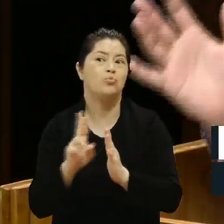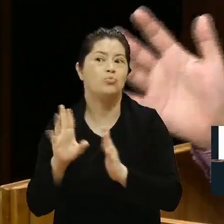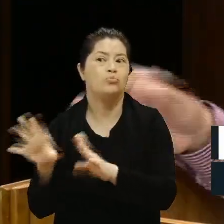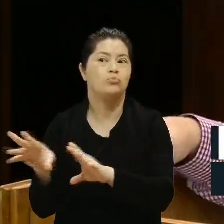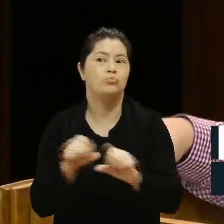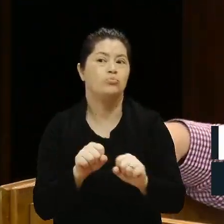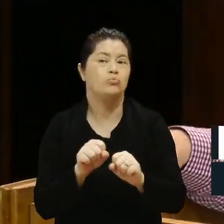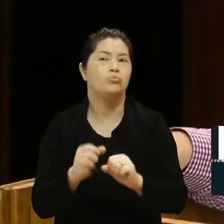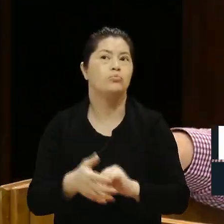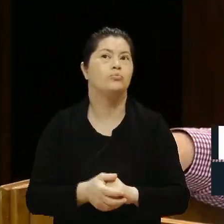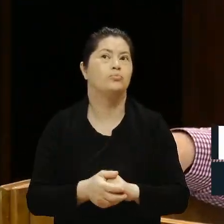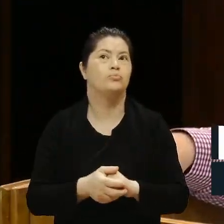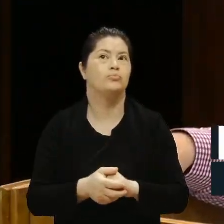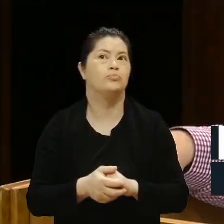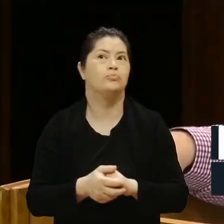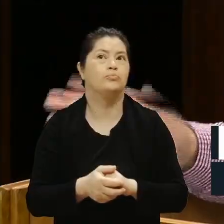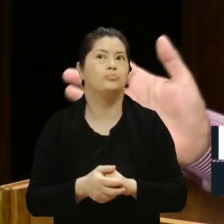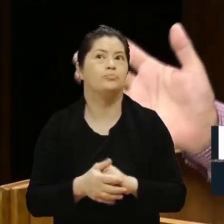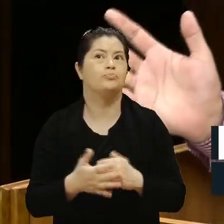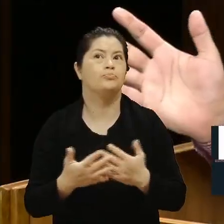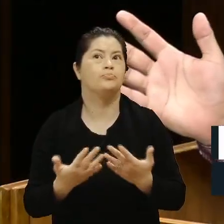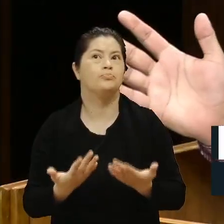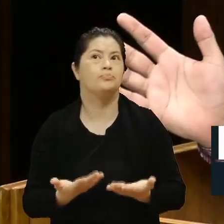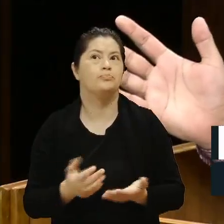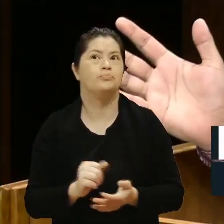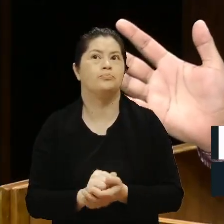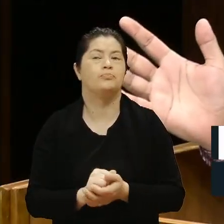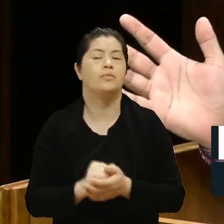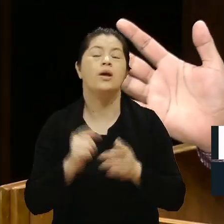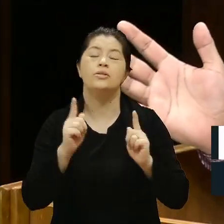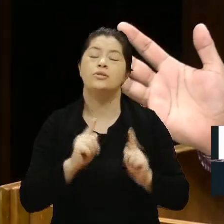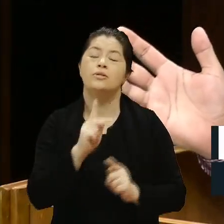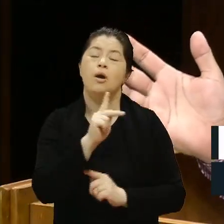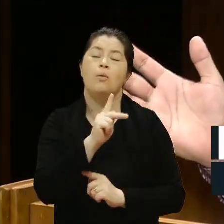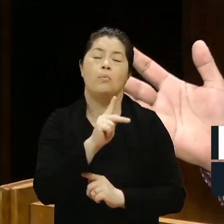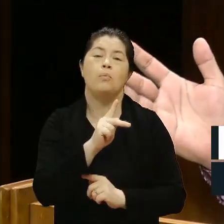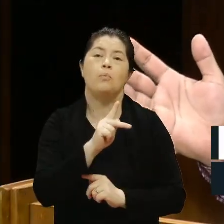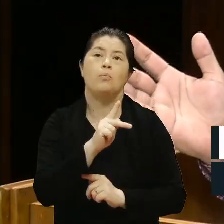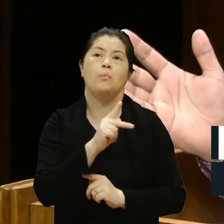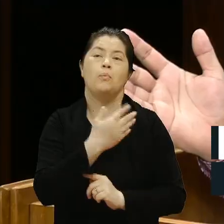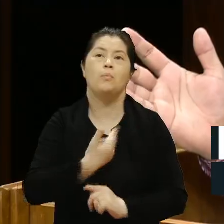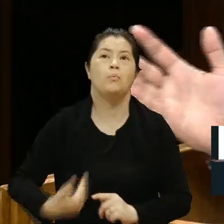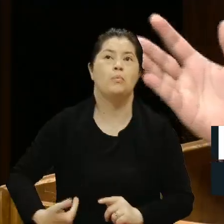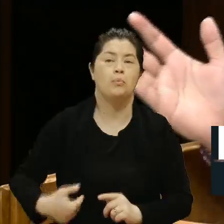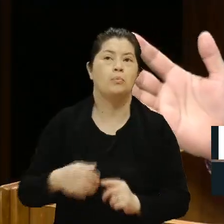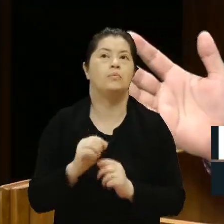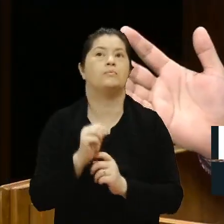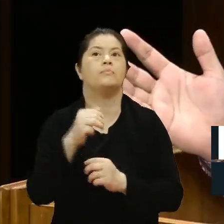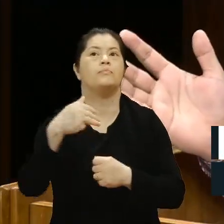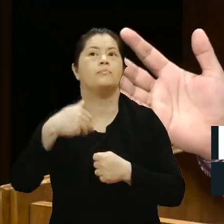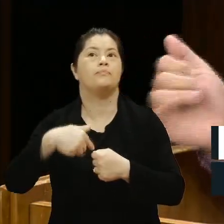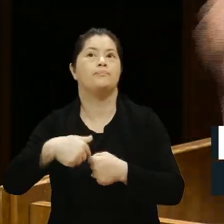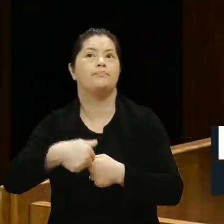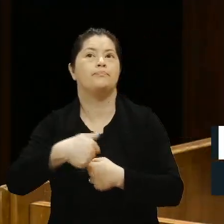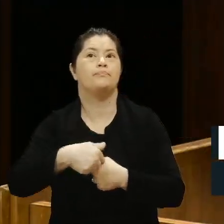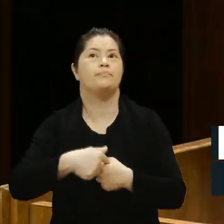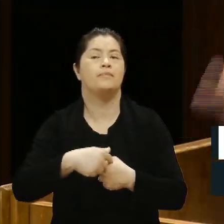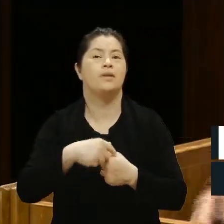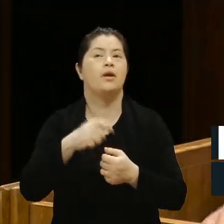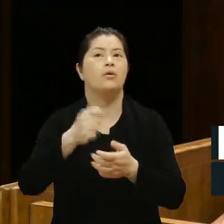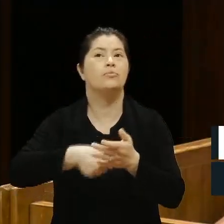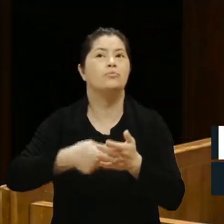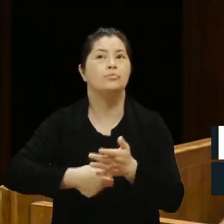serviço privatizado. A gestão pública municipal, o prefeito, que tem a segunda maior receita do estado, tem que